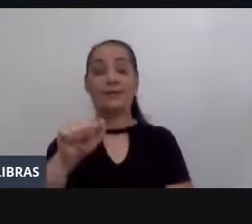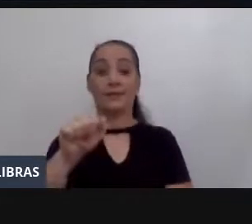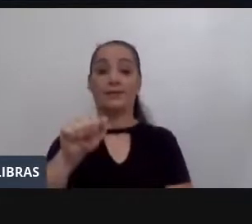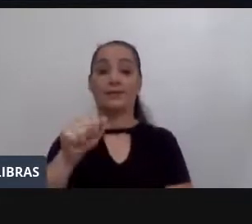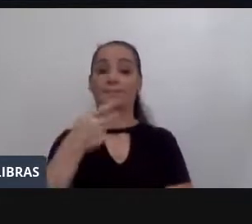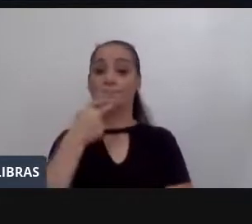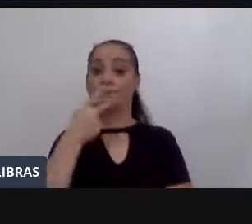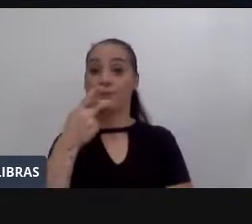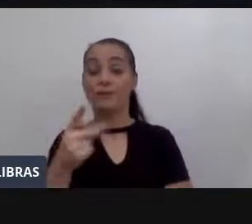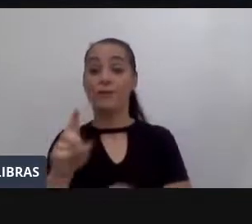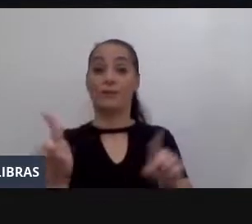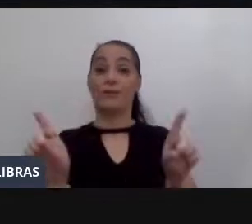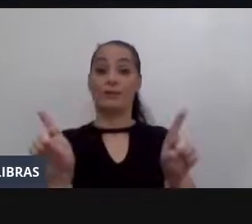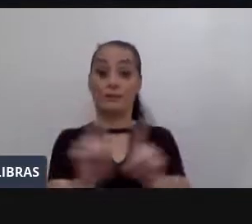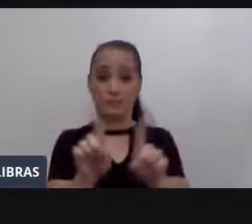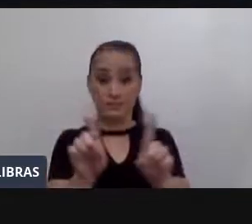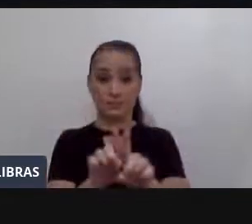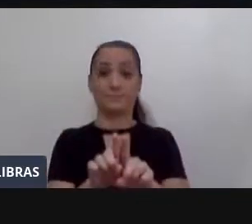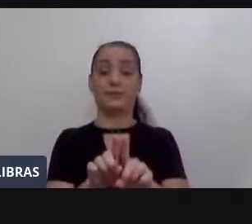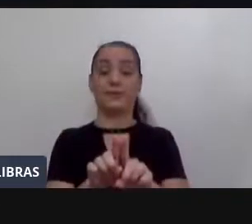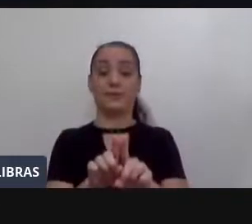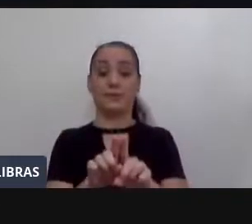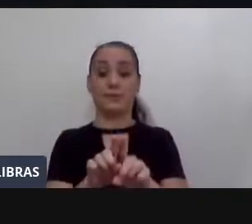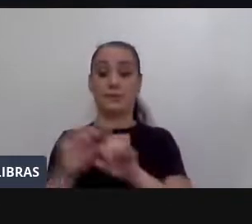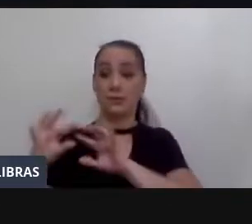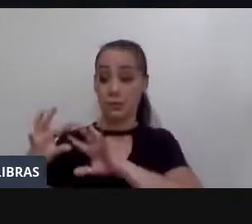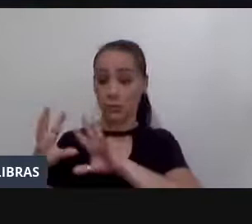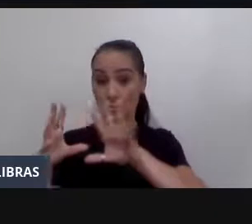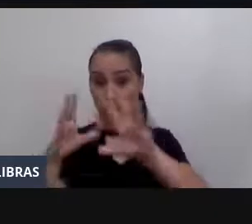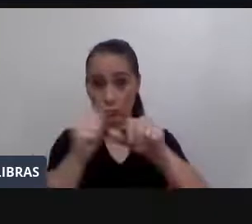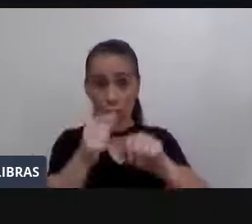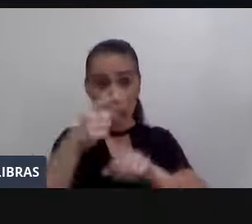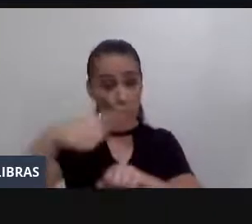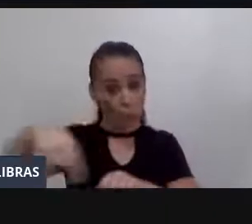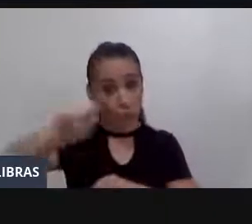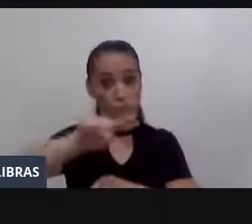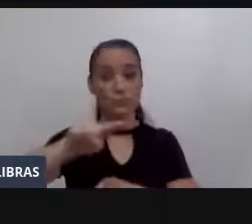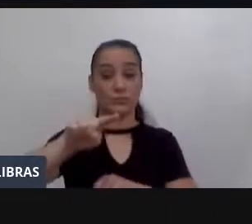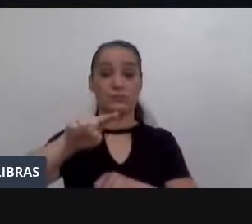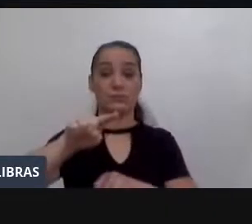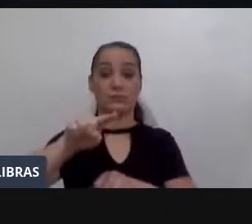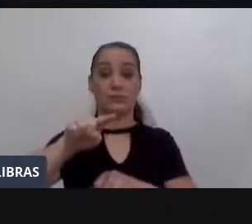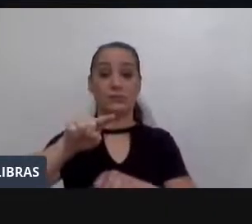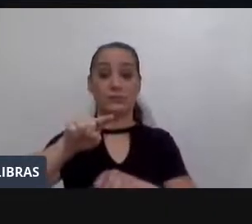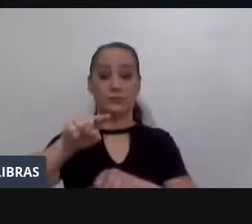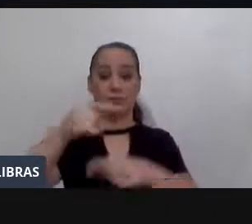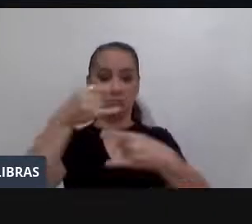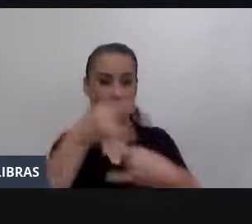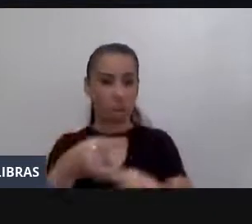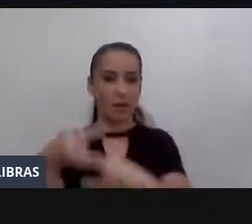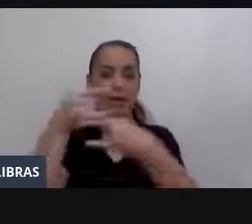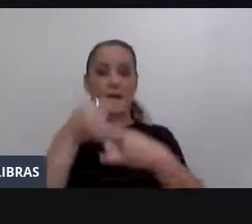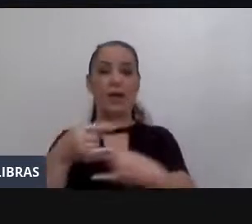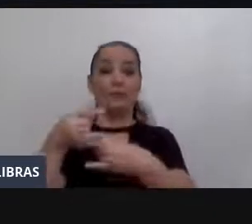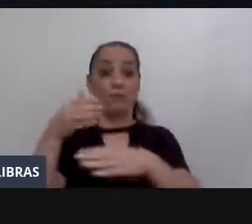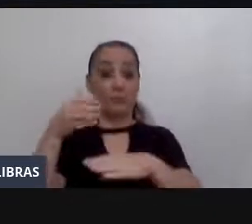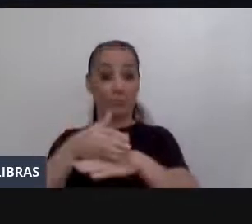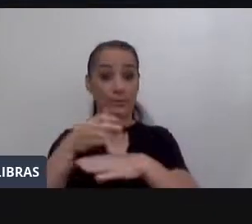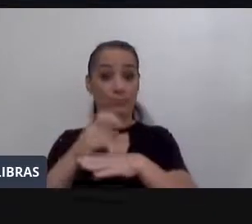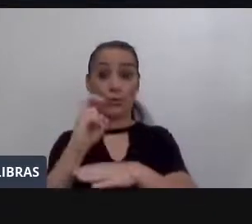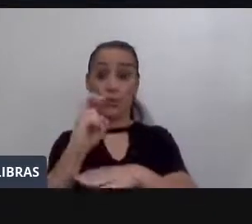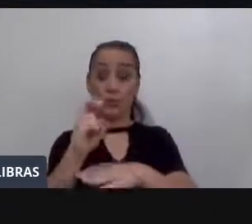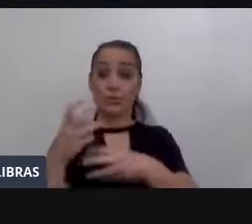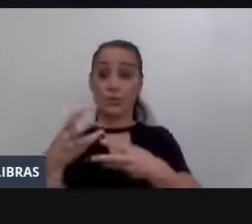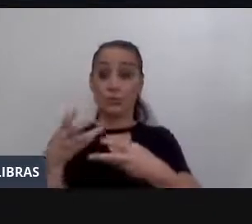nos encaminhamentos que todos vocês, todos que estão nessa mesa, os 5 serão convidados